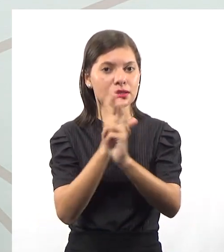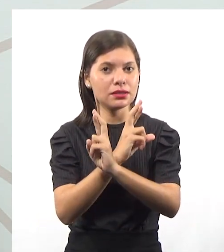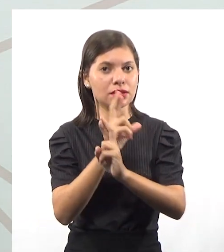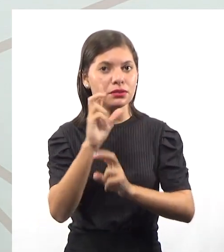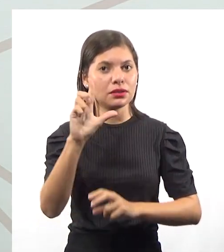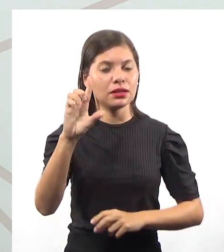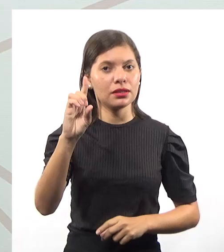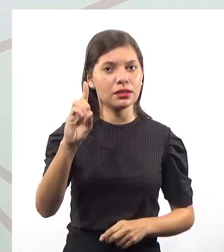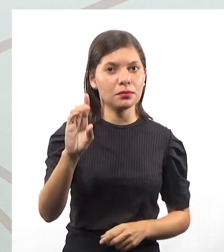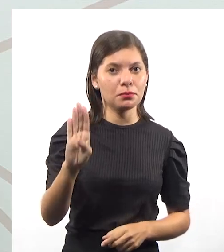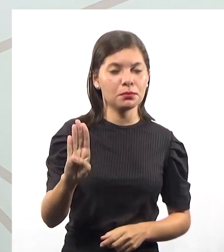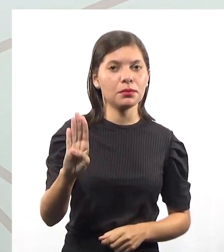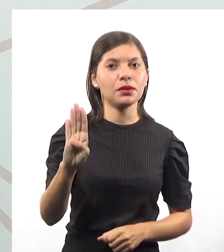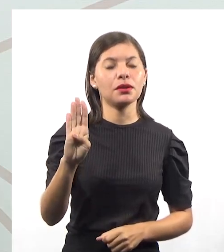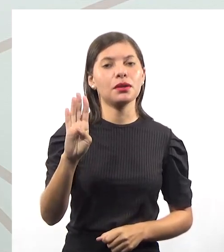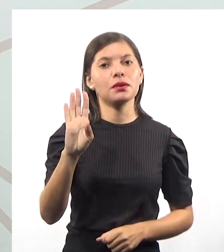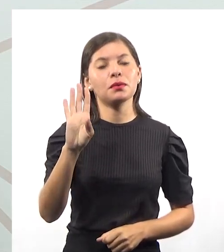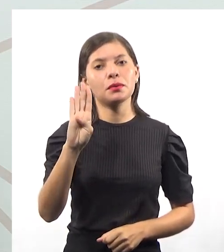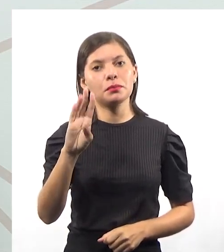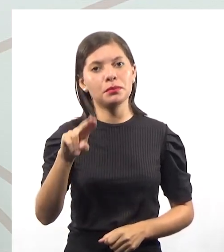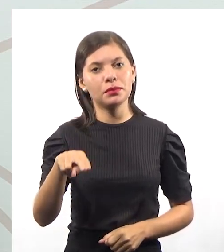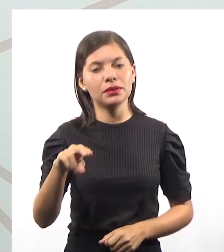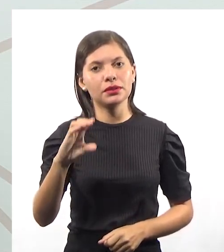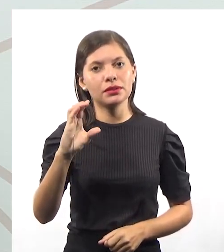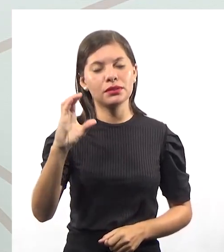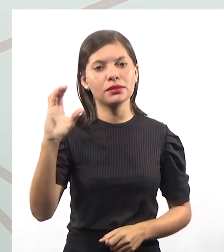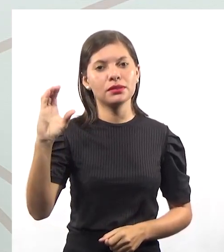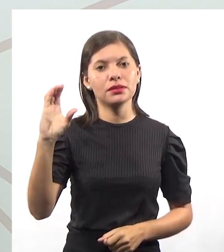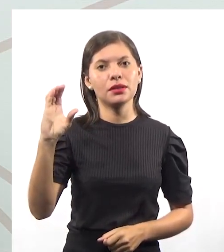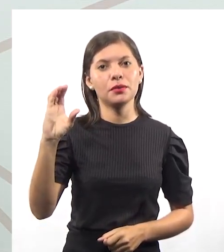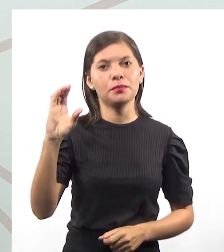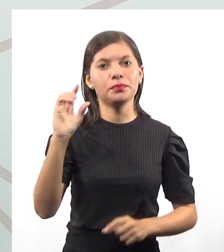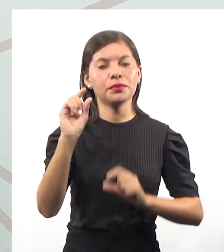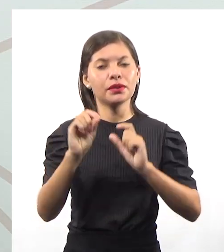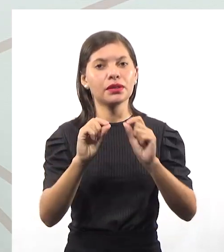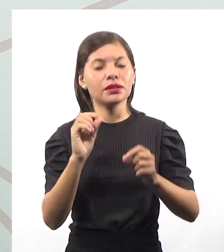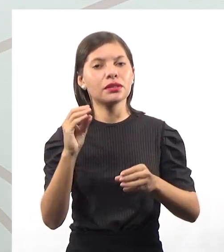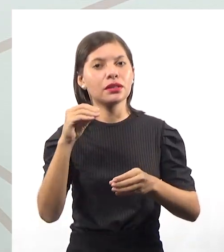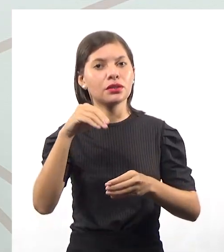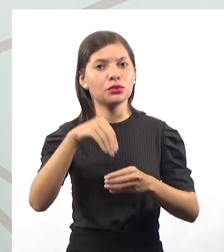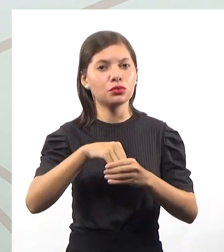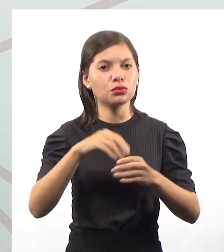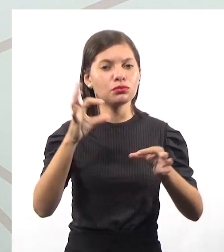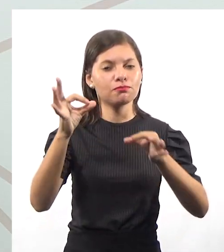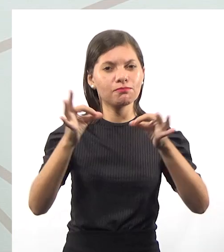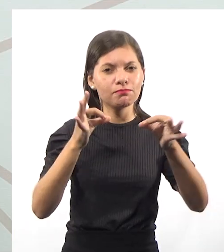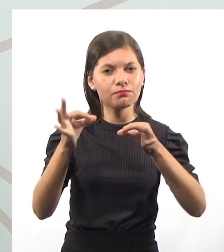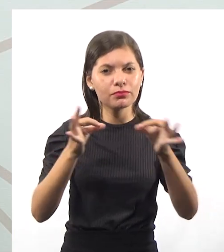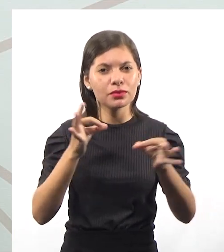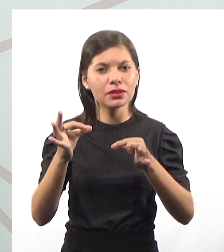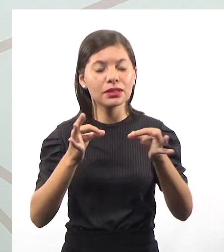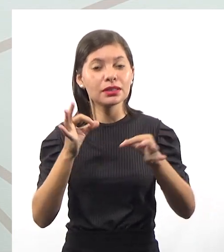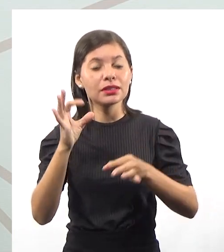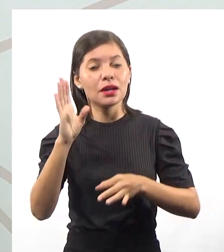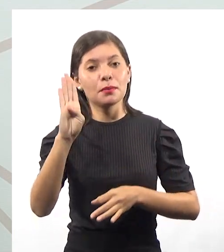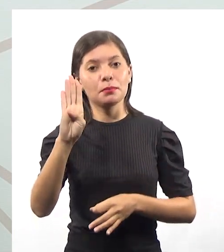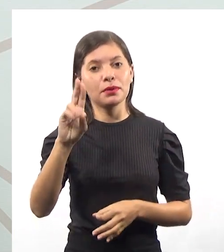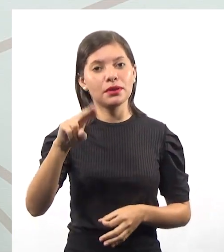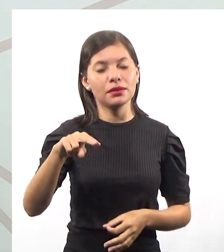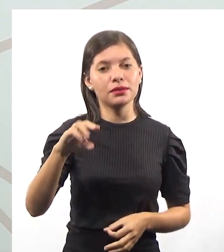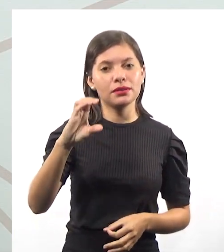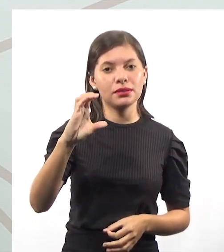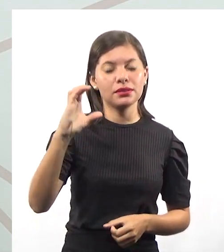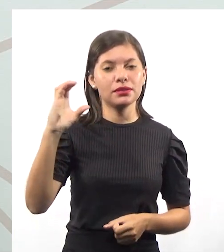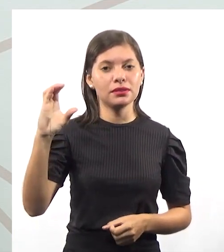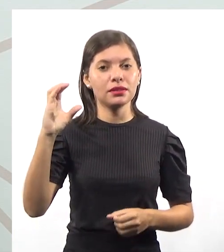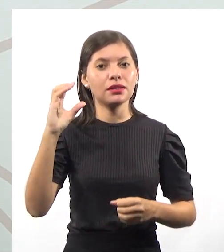com a BNCC são intrínsecas. Então, o que a LDB prevê está desmembrado, está organizado